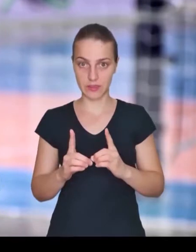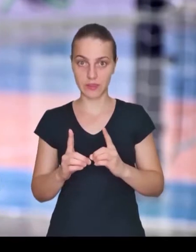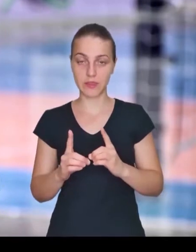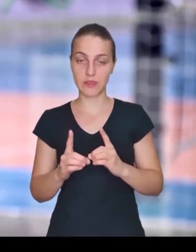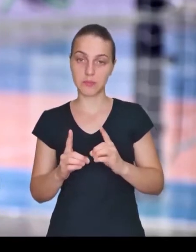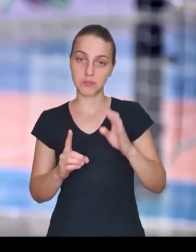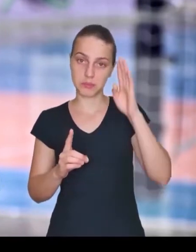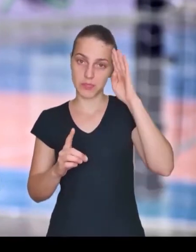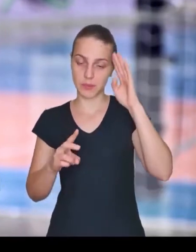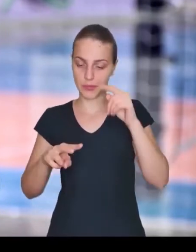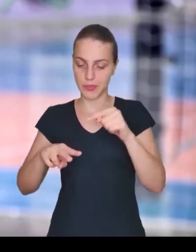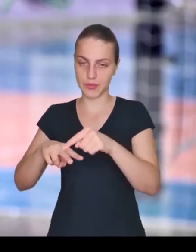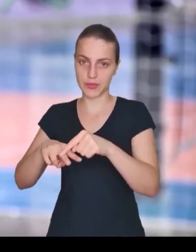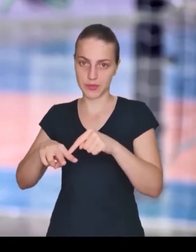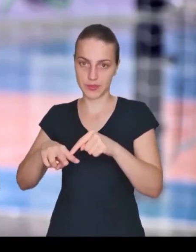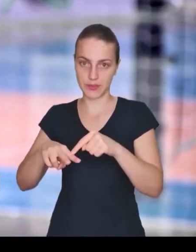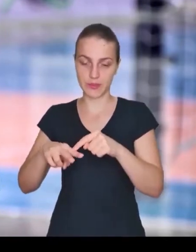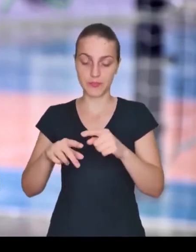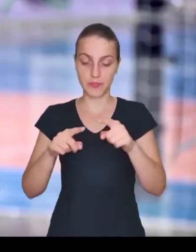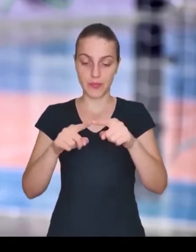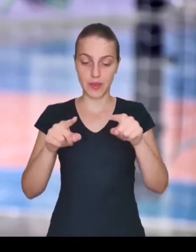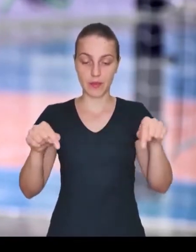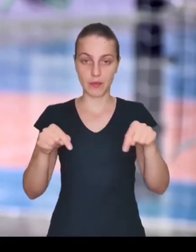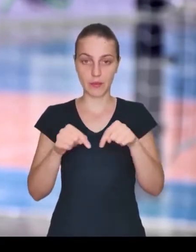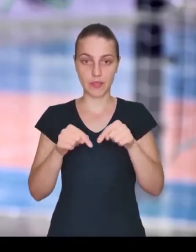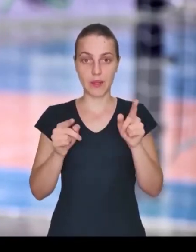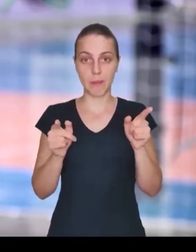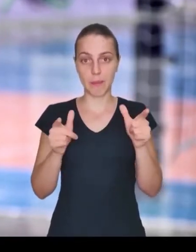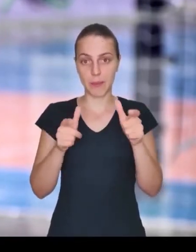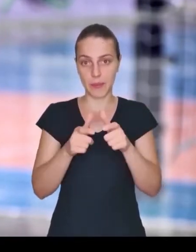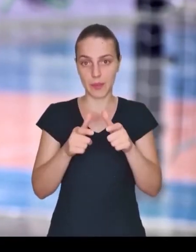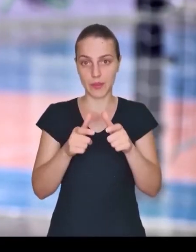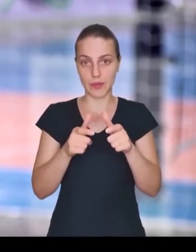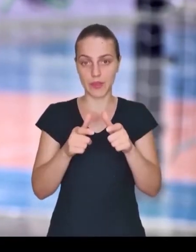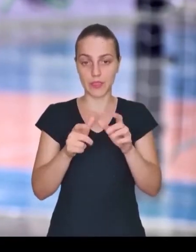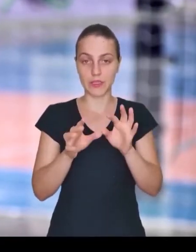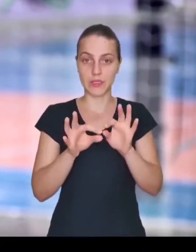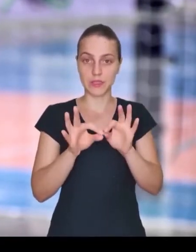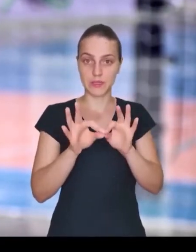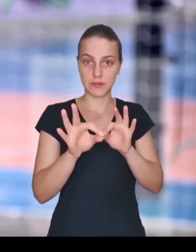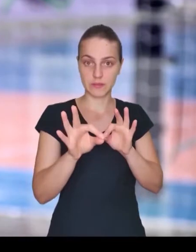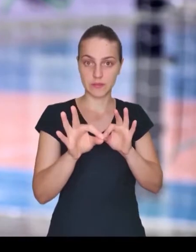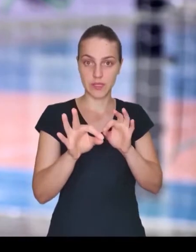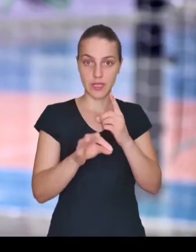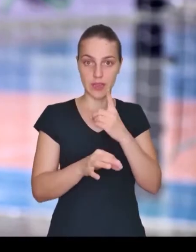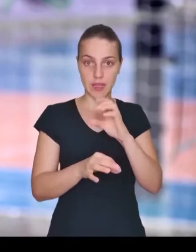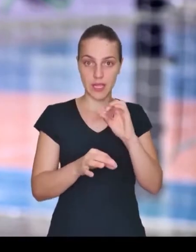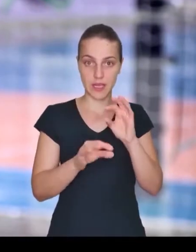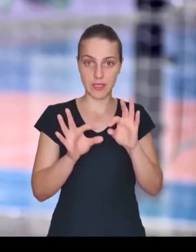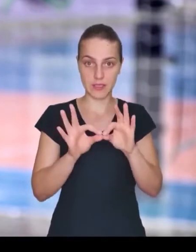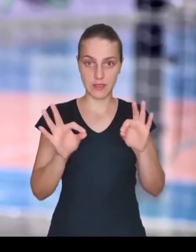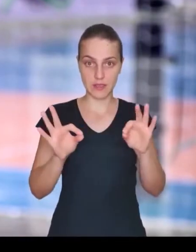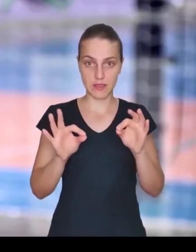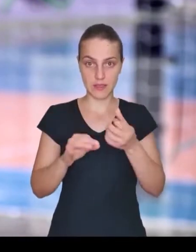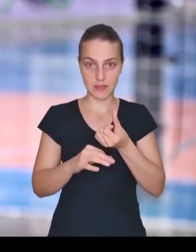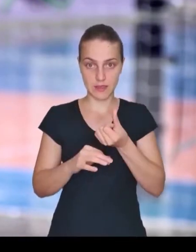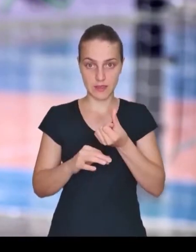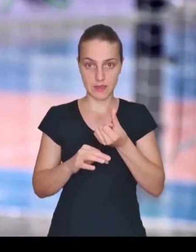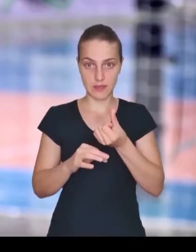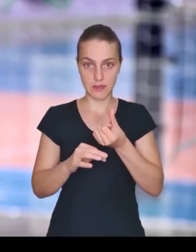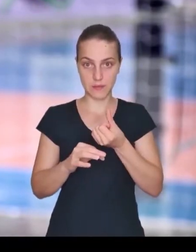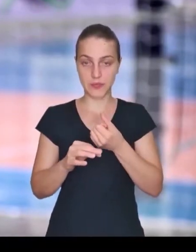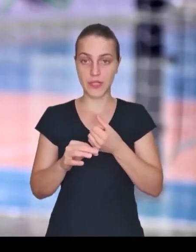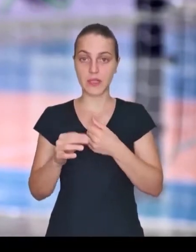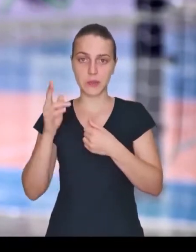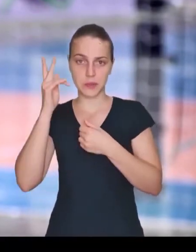A quadra é menor que a quadra do vôlei convencional, ela mede 10 por 6. A